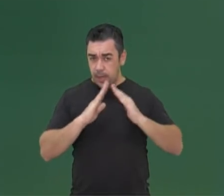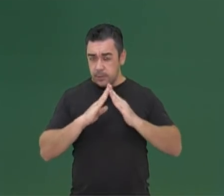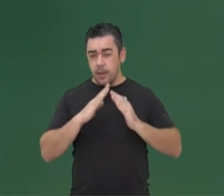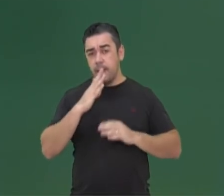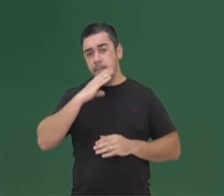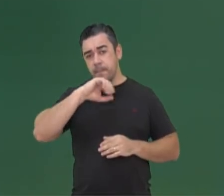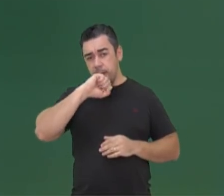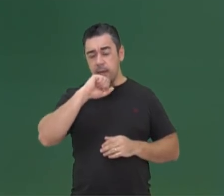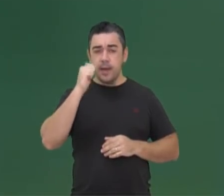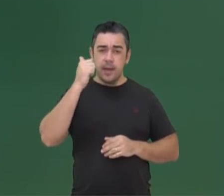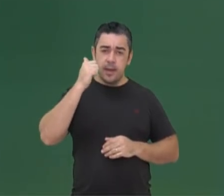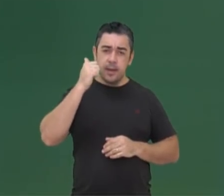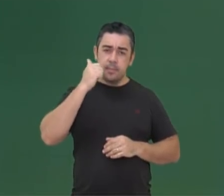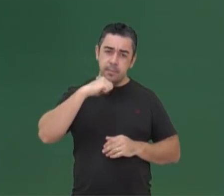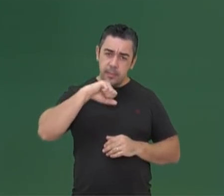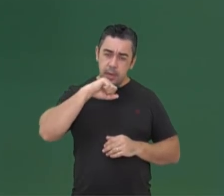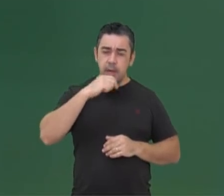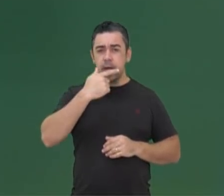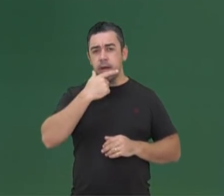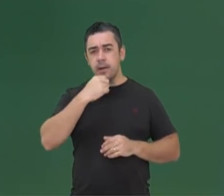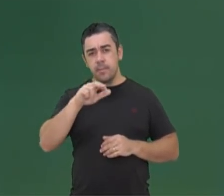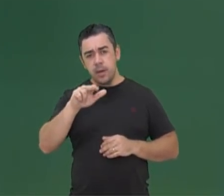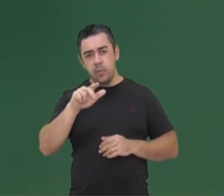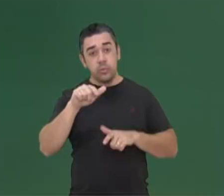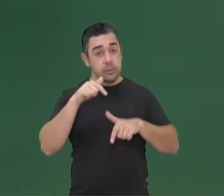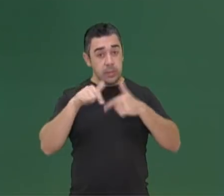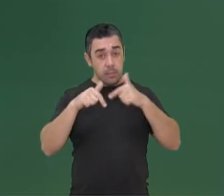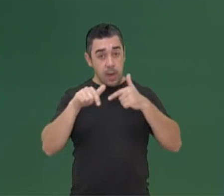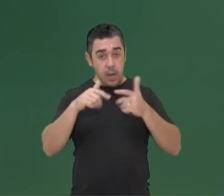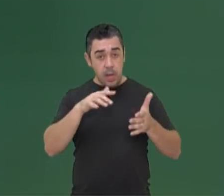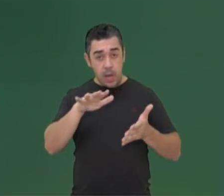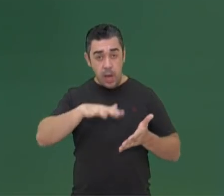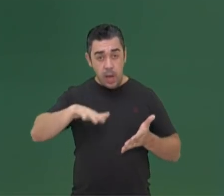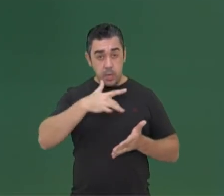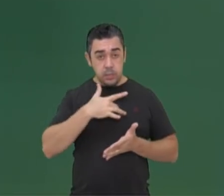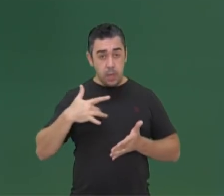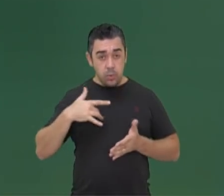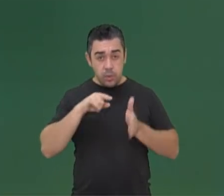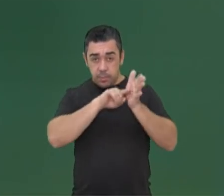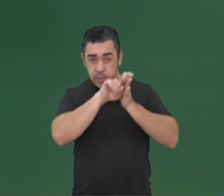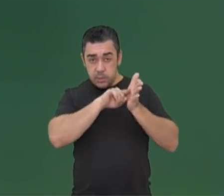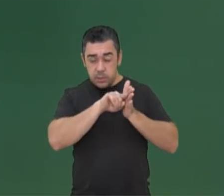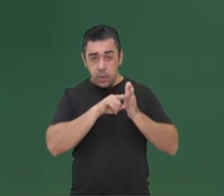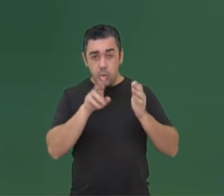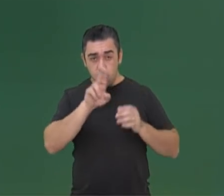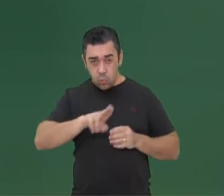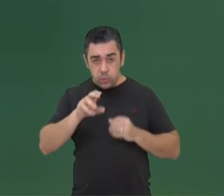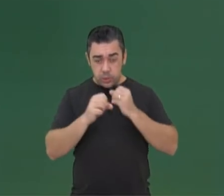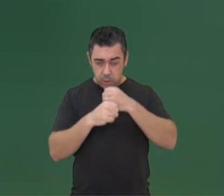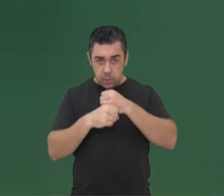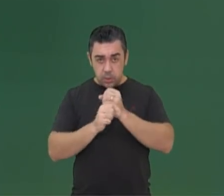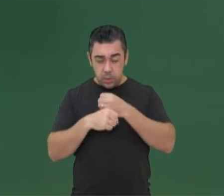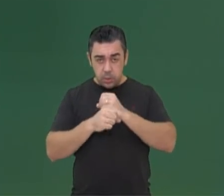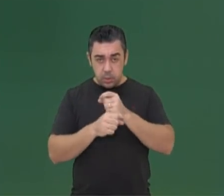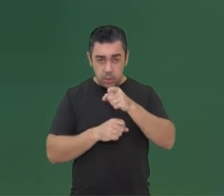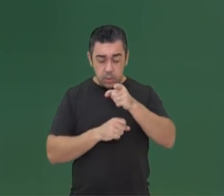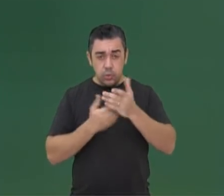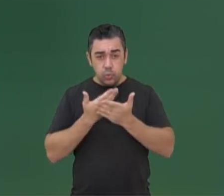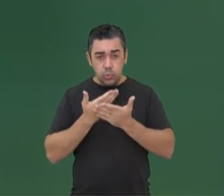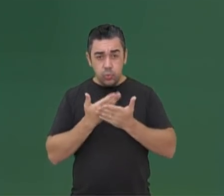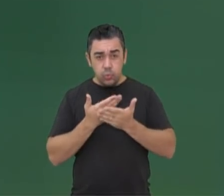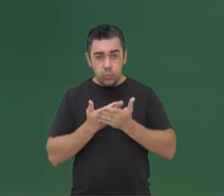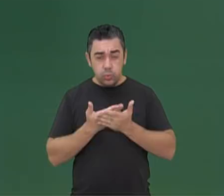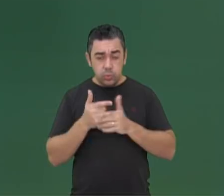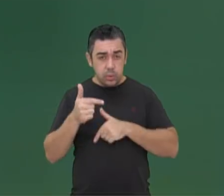pai, um irmão, uma tia, trabalha na área da saúde ou da pesquisa e utiliza o microscópio nos seus estudos ou no